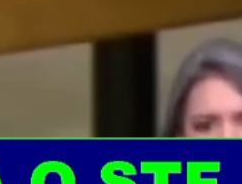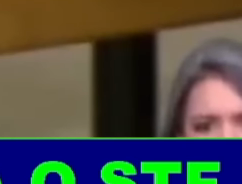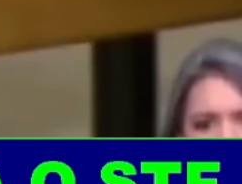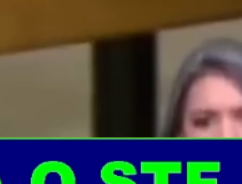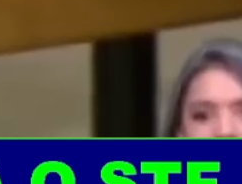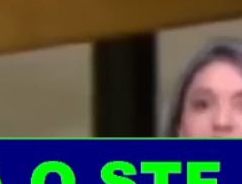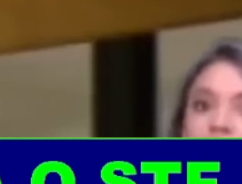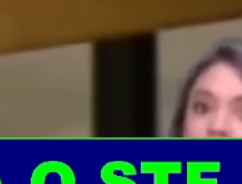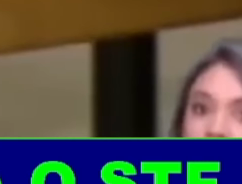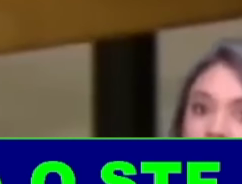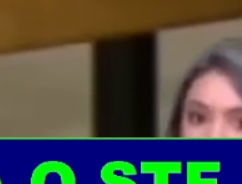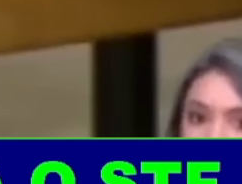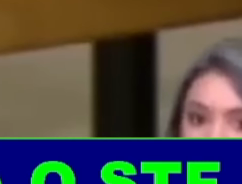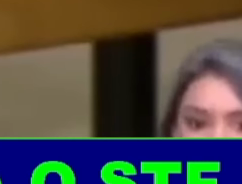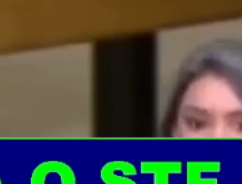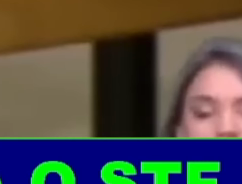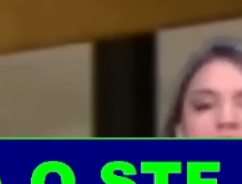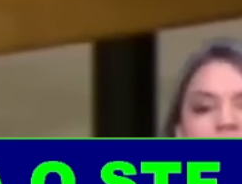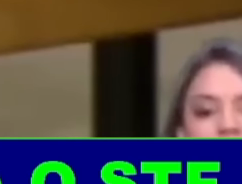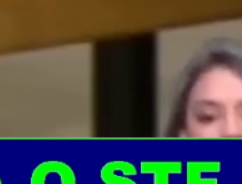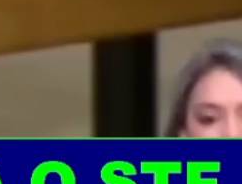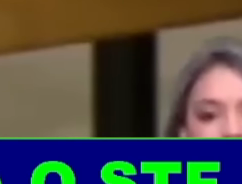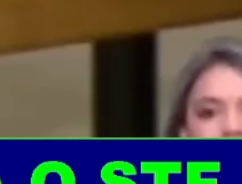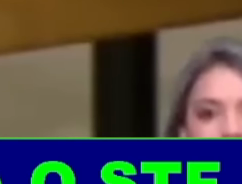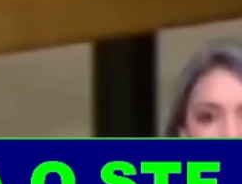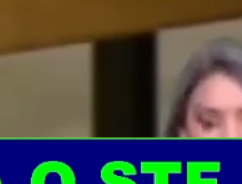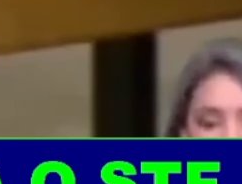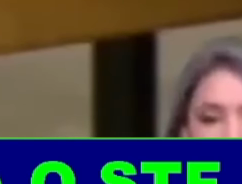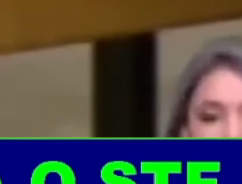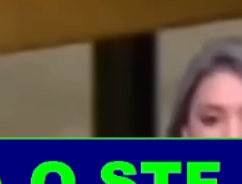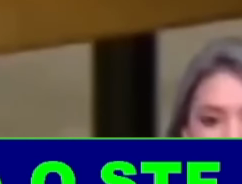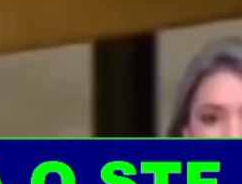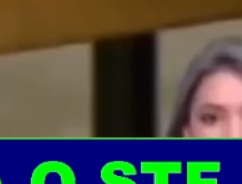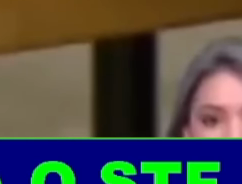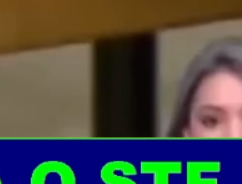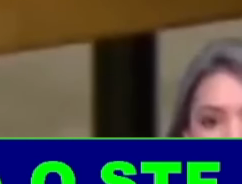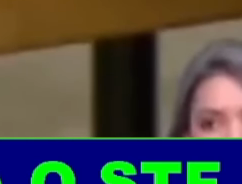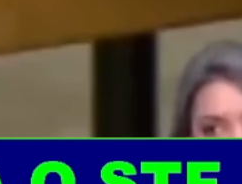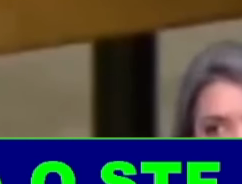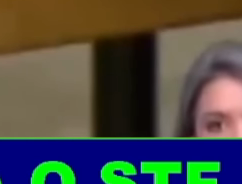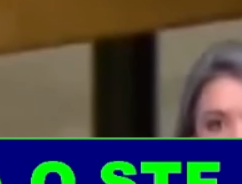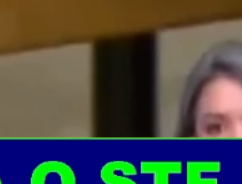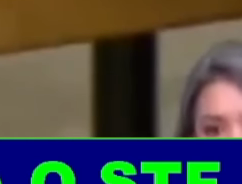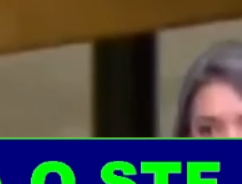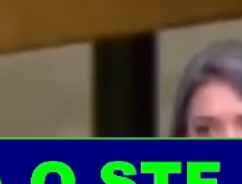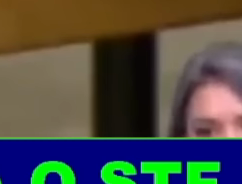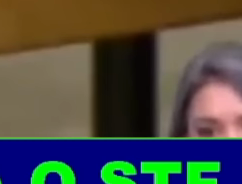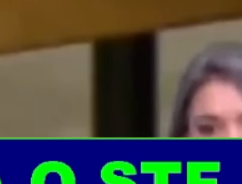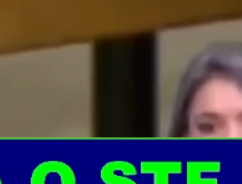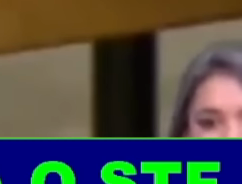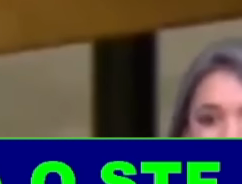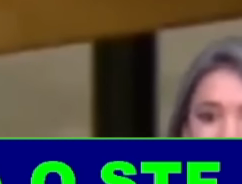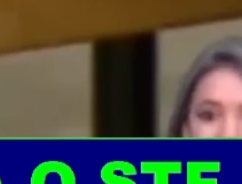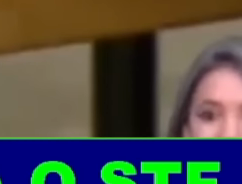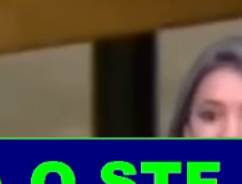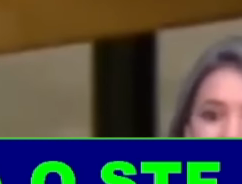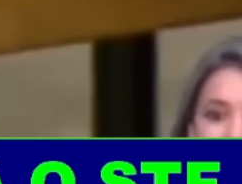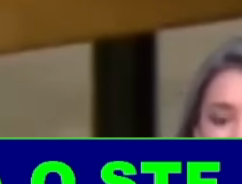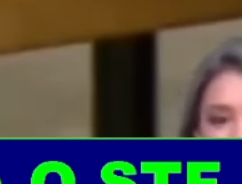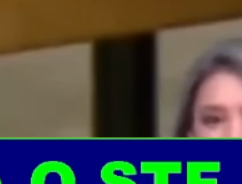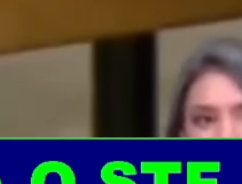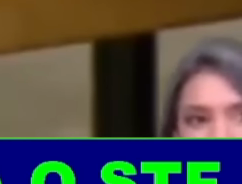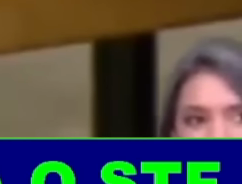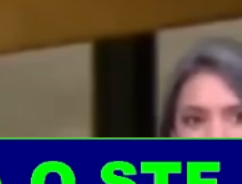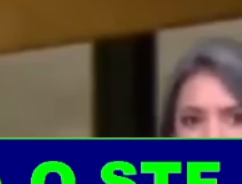ministro André Mendonça reforçou a incompetência da Suprema Corte para julgar o caso e lembrou que, apesar de o senhor Miguel ter sido preso nas dependências do plenário do Senado